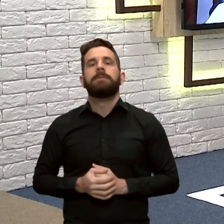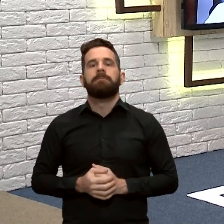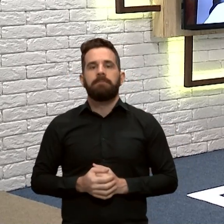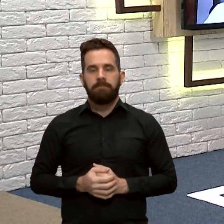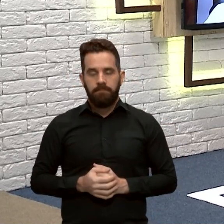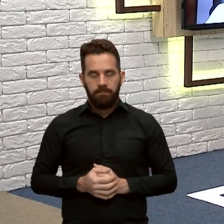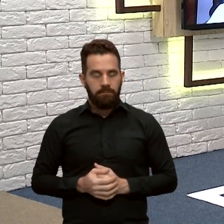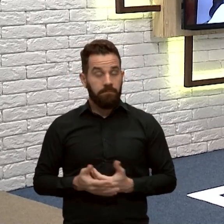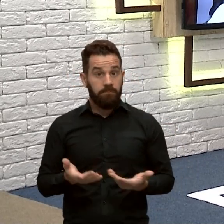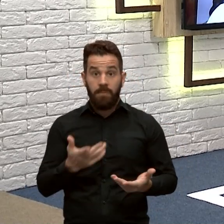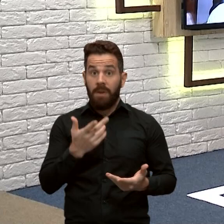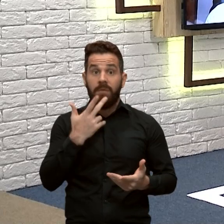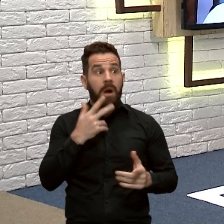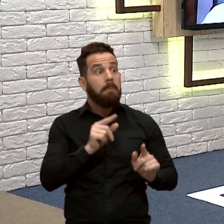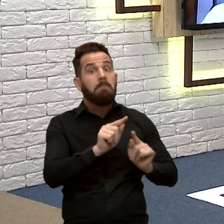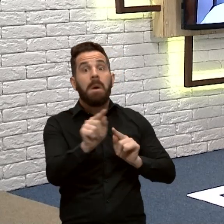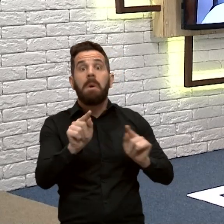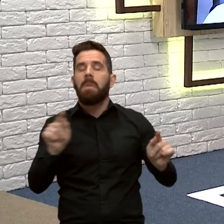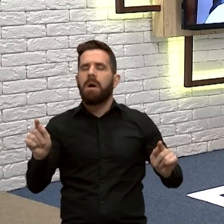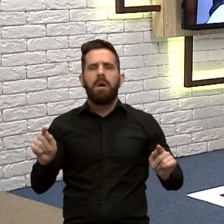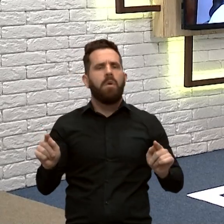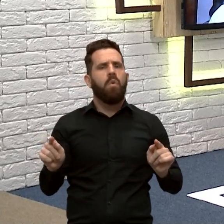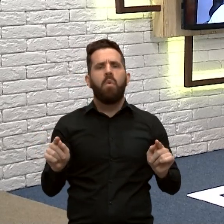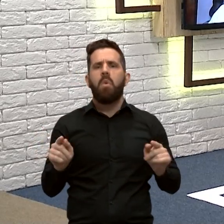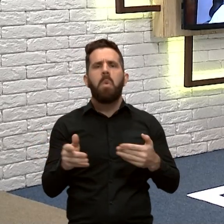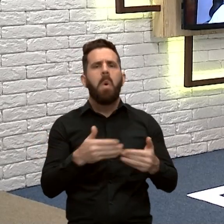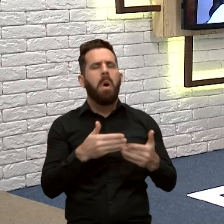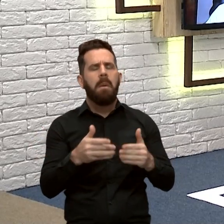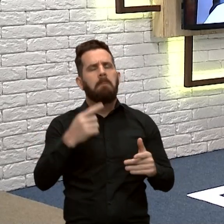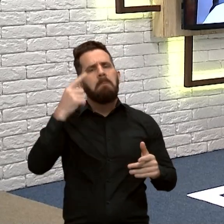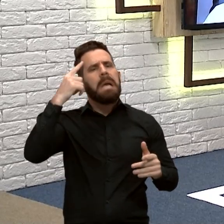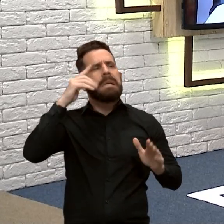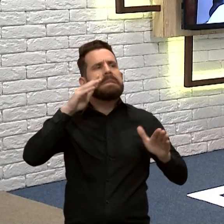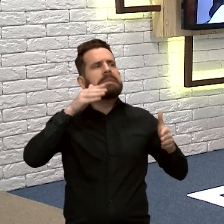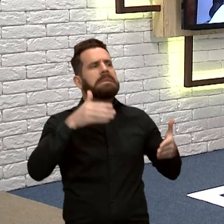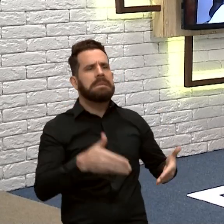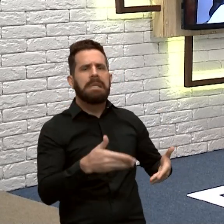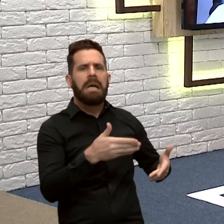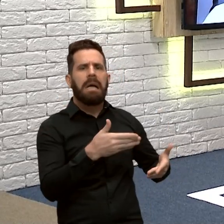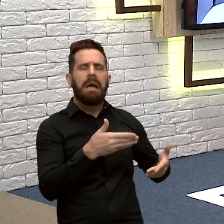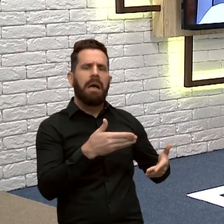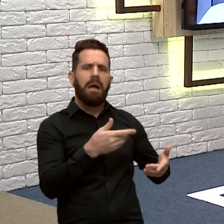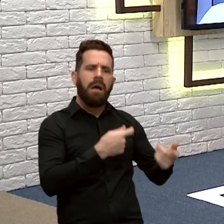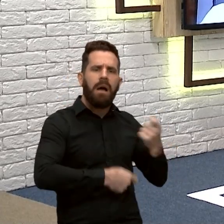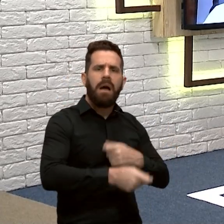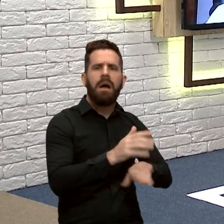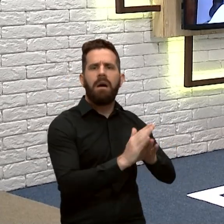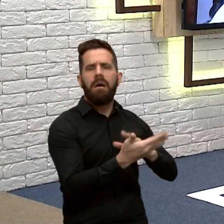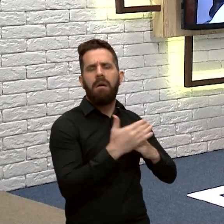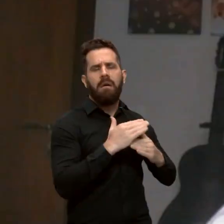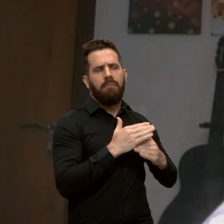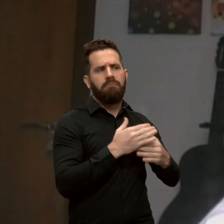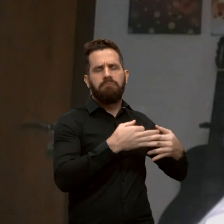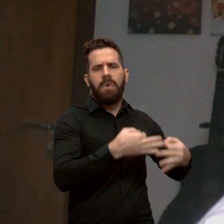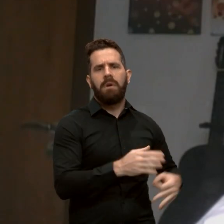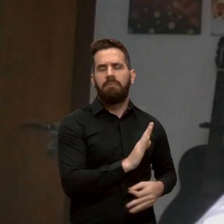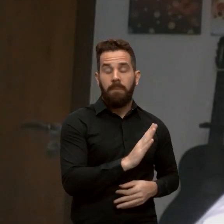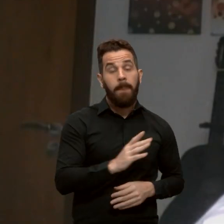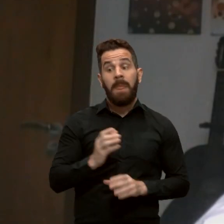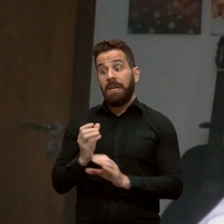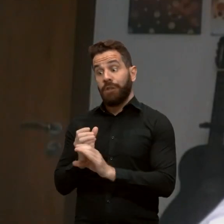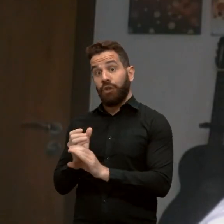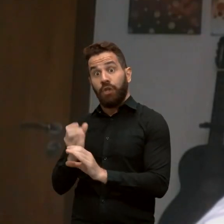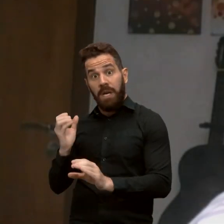de qualquer organização, vamos esquecer um pouquinho da economia solidária, empreendimento de economia solidária. A engenharia de produção ela